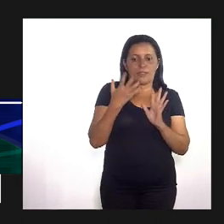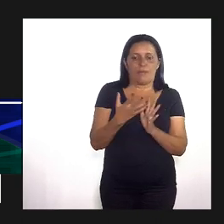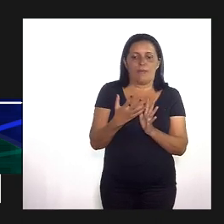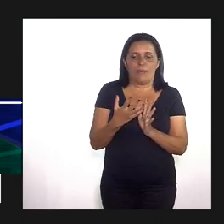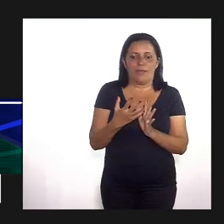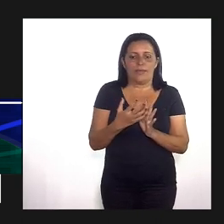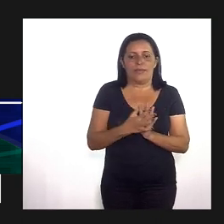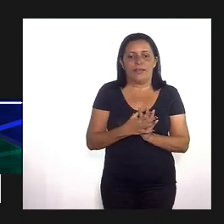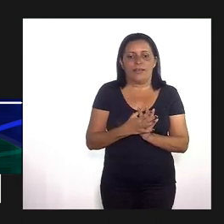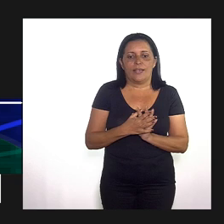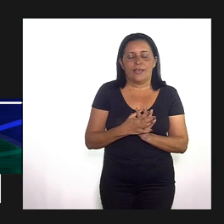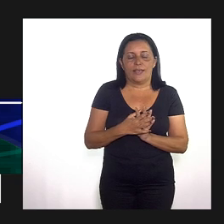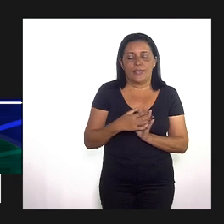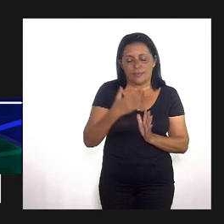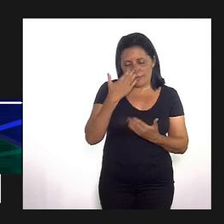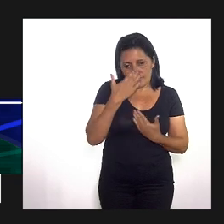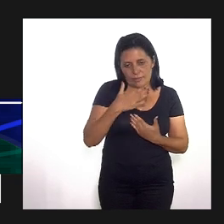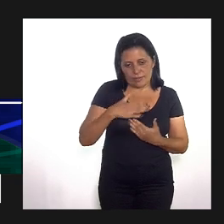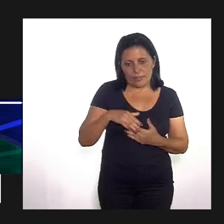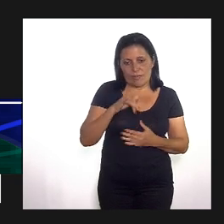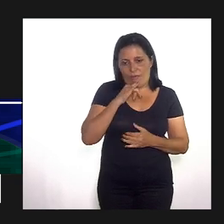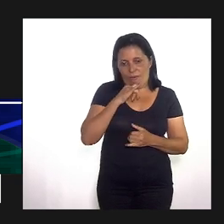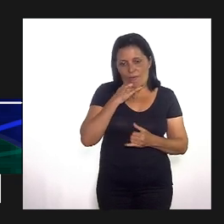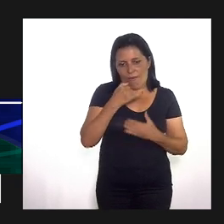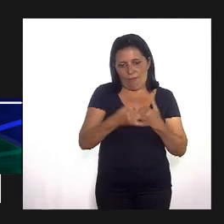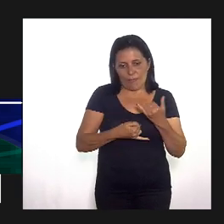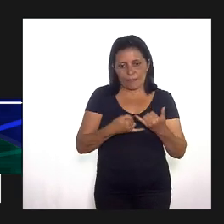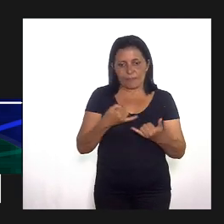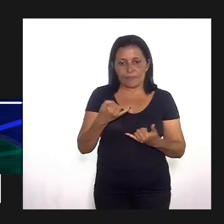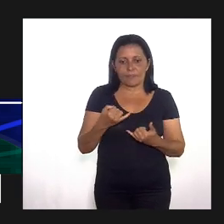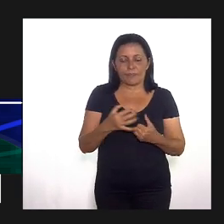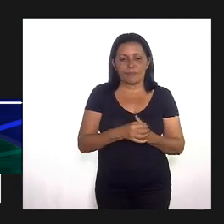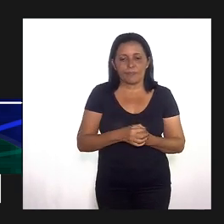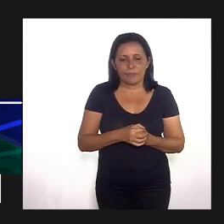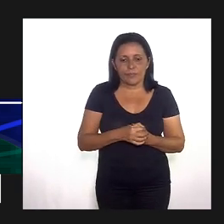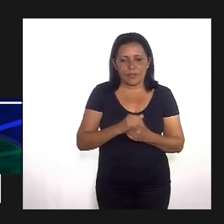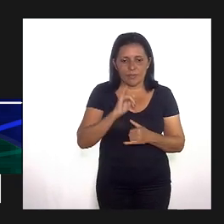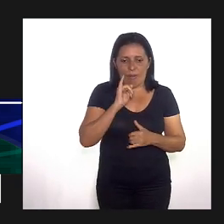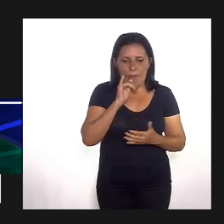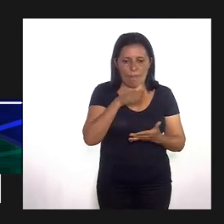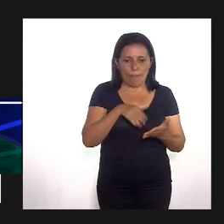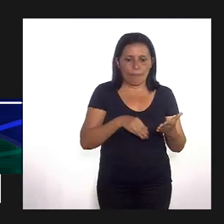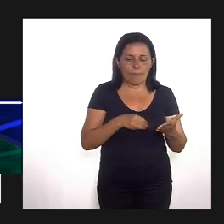nossos pares. Eu acho que o exemplo de atuação do doutor Sávio,